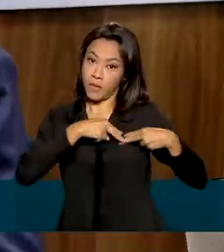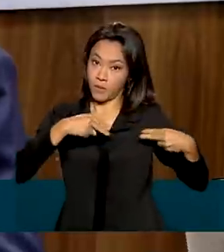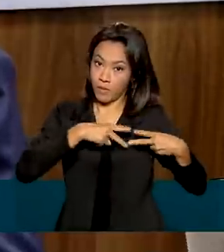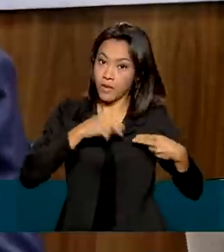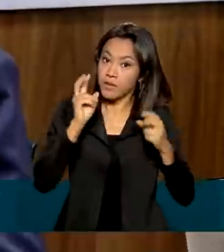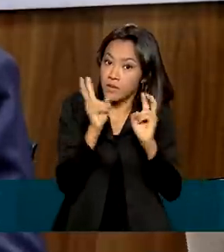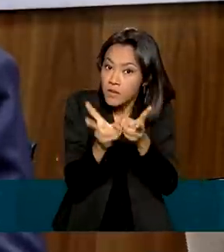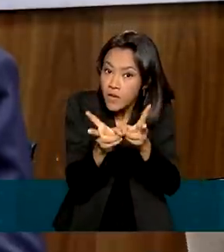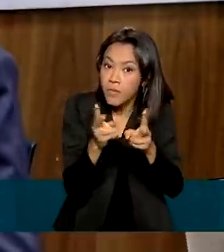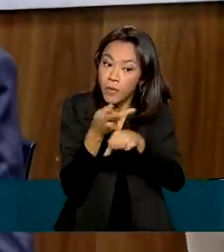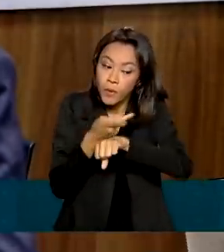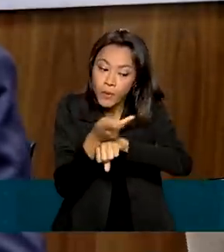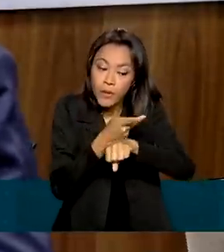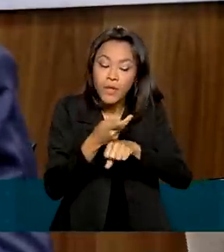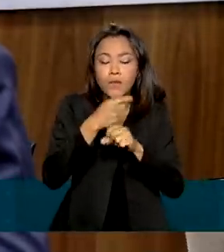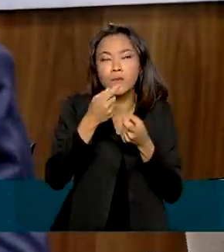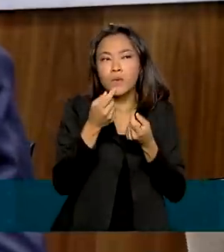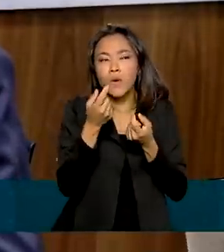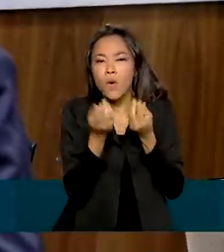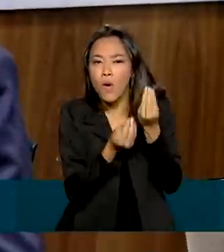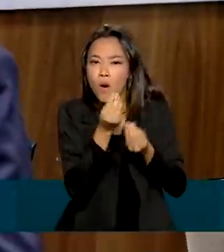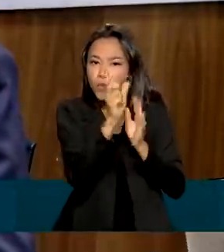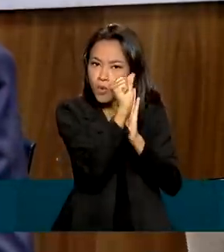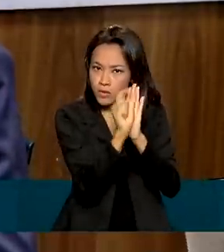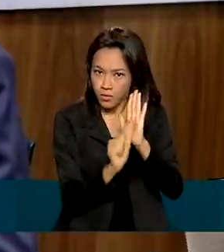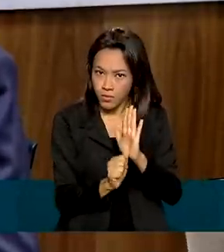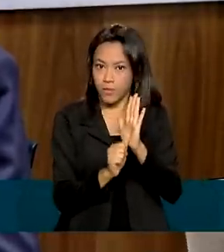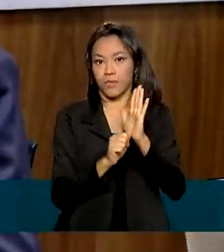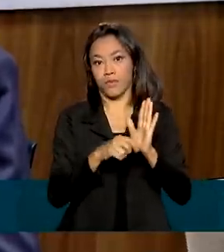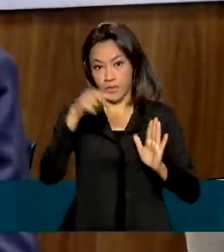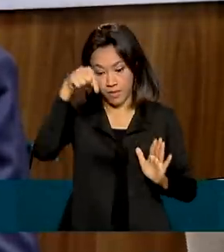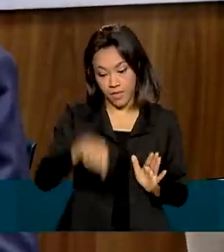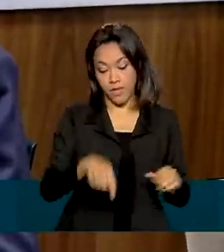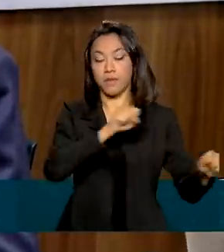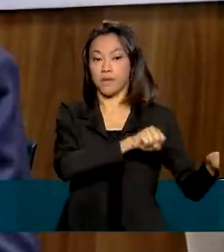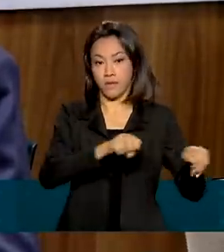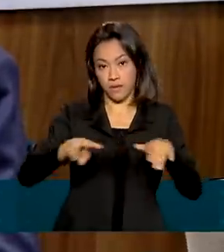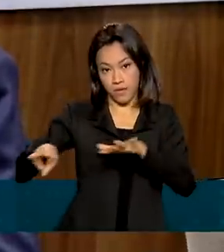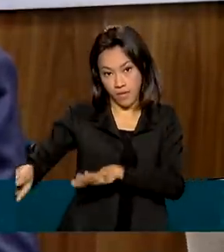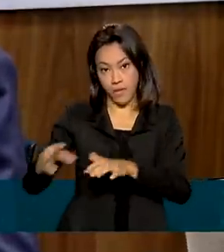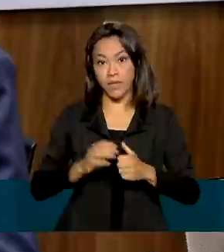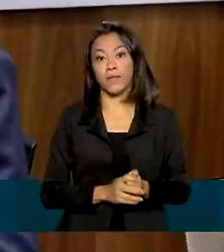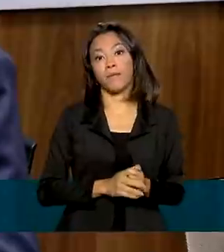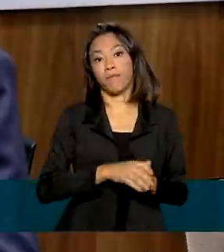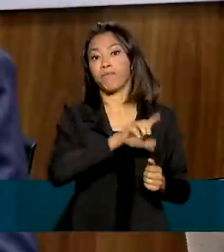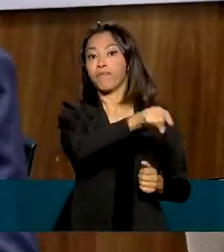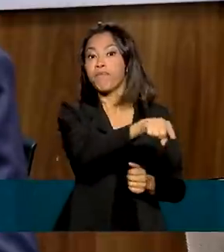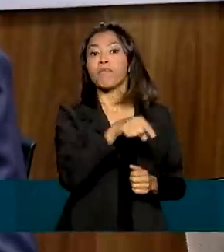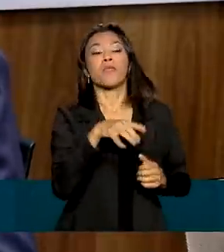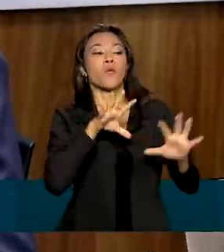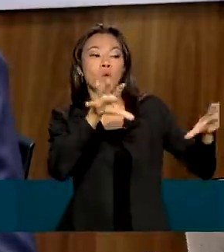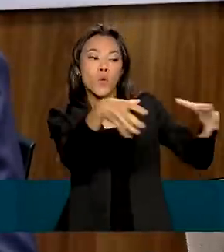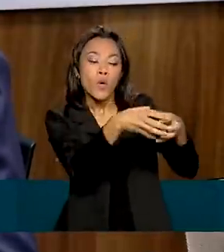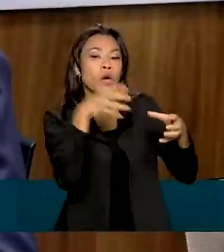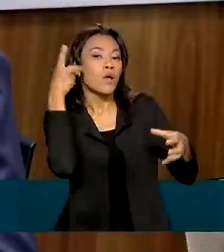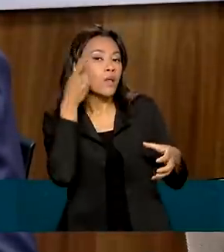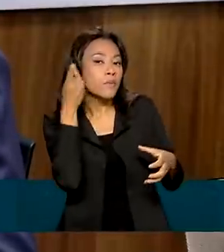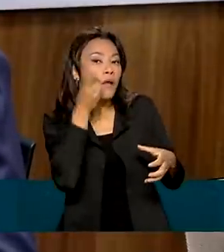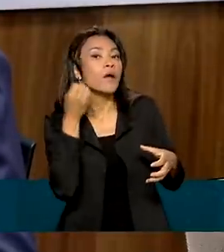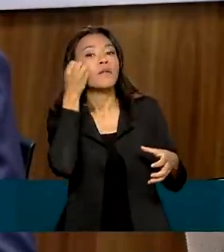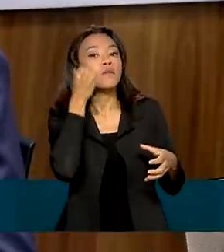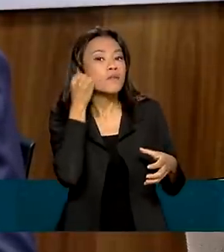ou seja também conhecimento analogicamente que participamos que nessa semana é parlamentares vão apresentar uma proposta